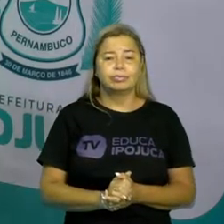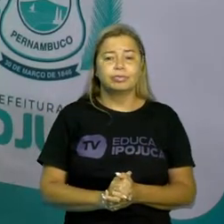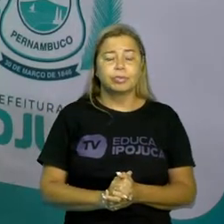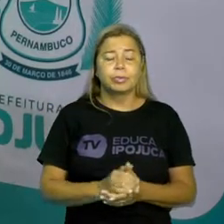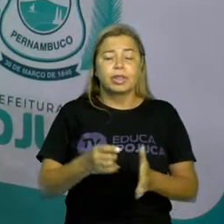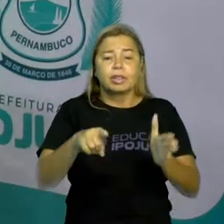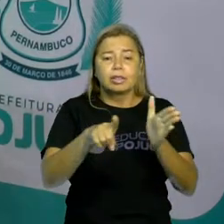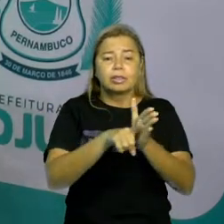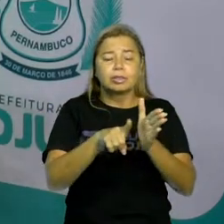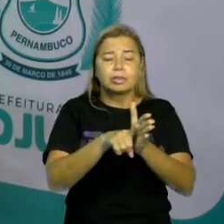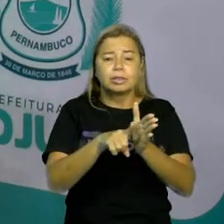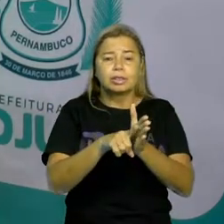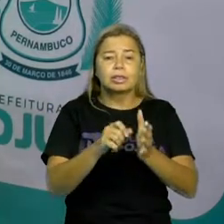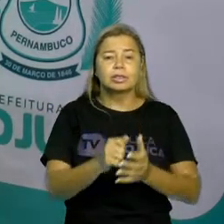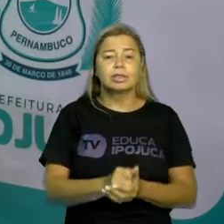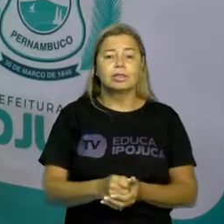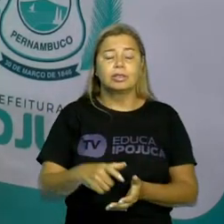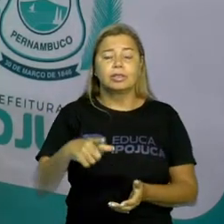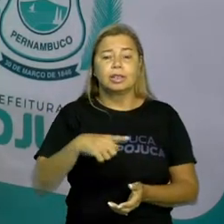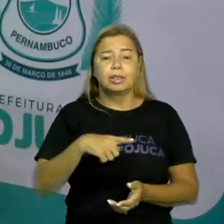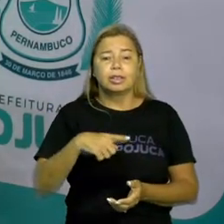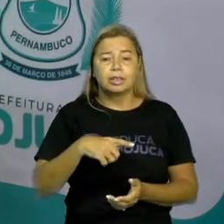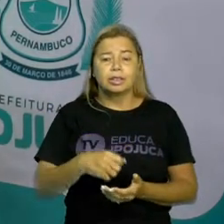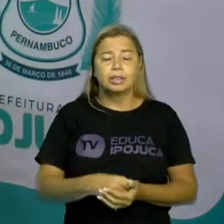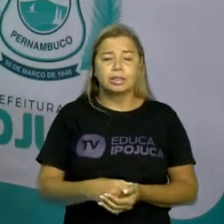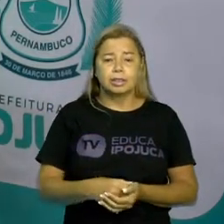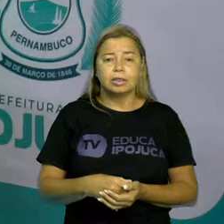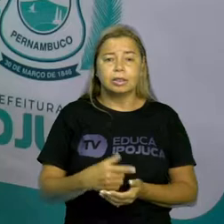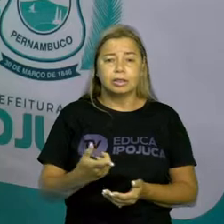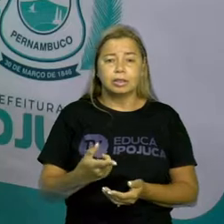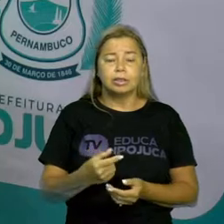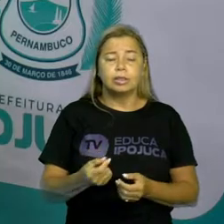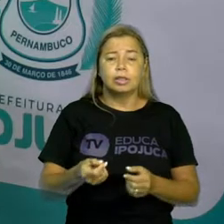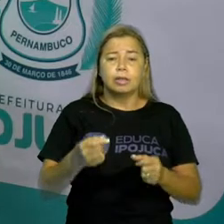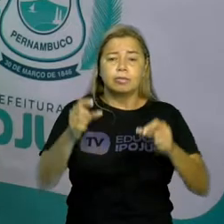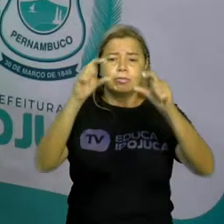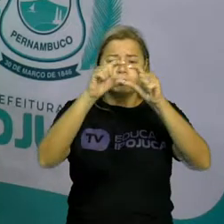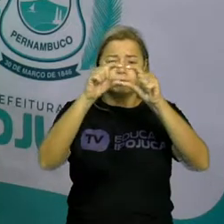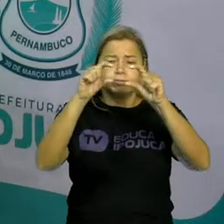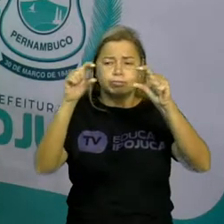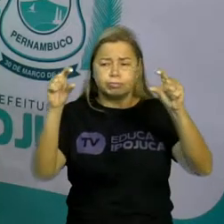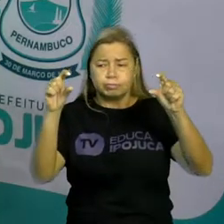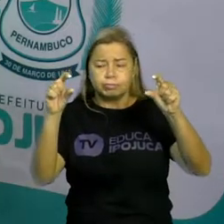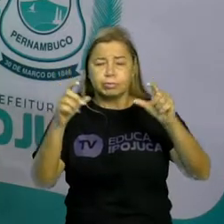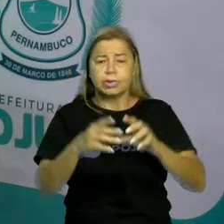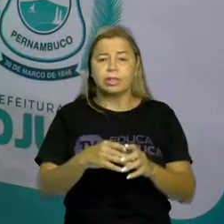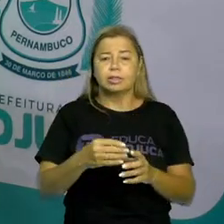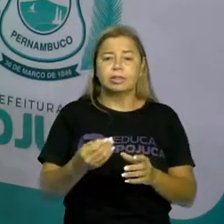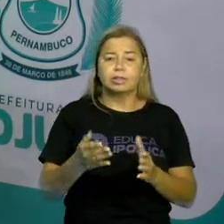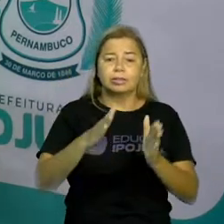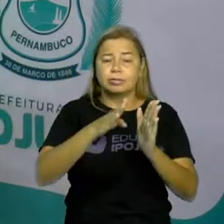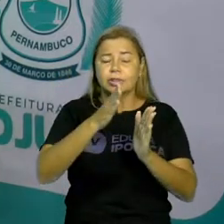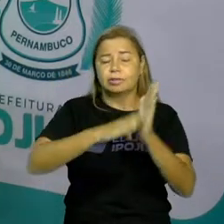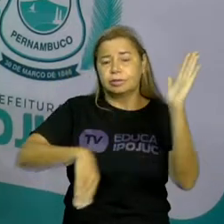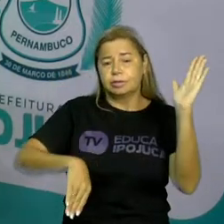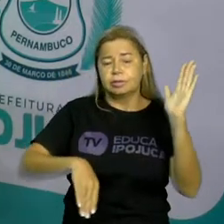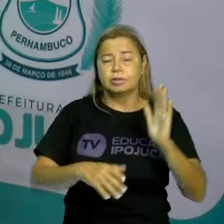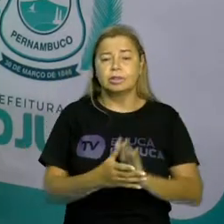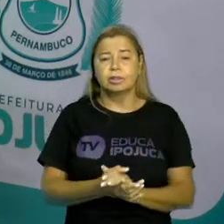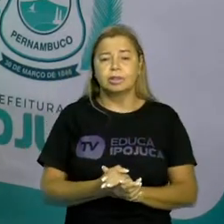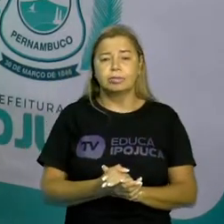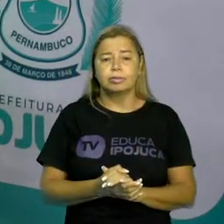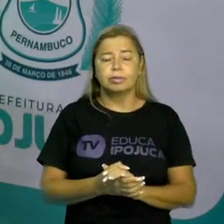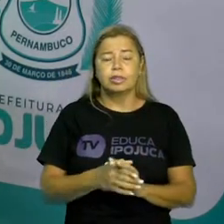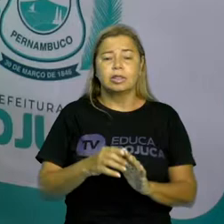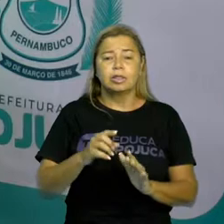Já na subtração, a gente tem o minuendo, que é a parte que está em cima, é a parte que eu vou tirar. O subtraindo é